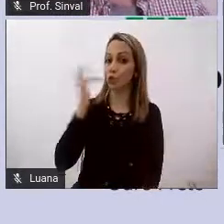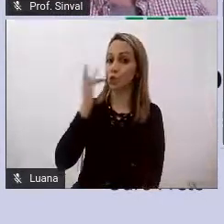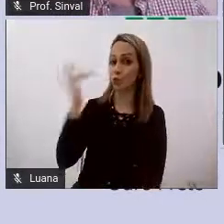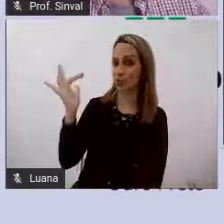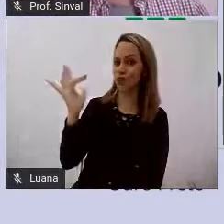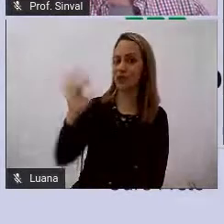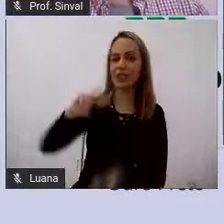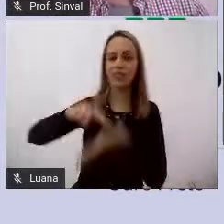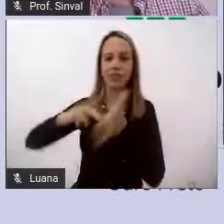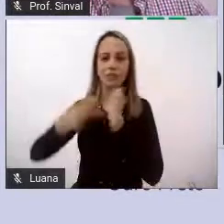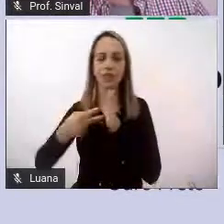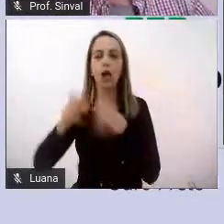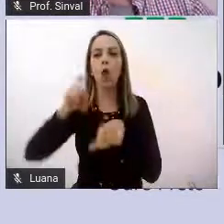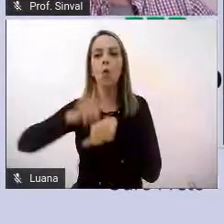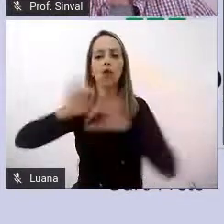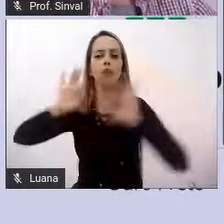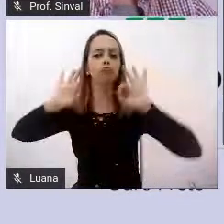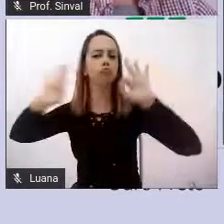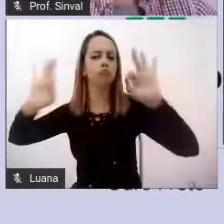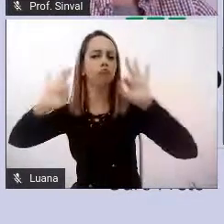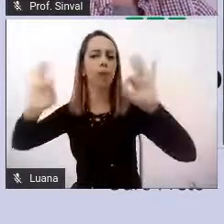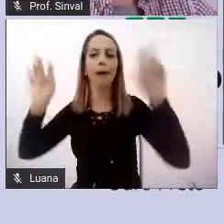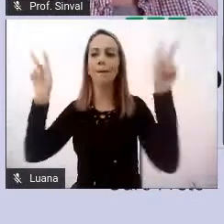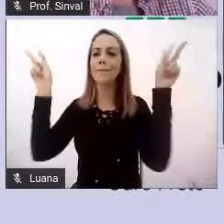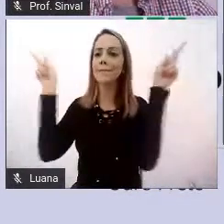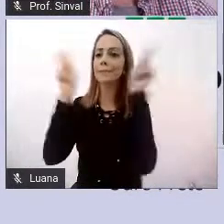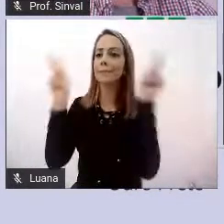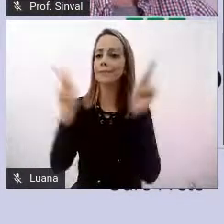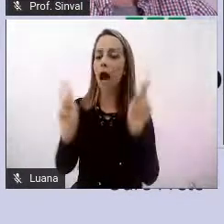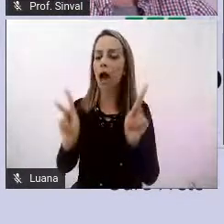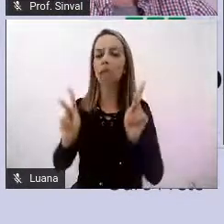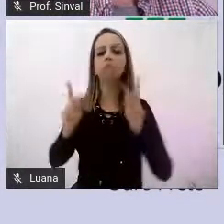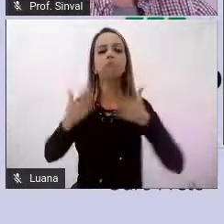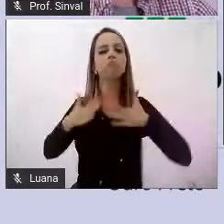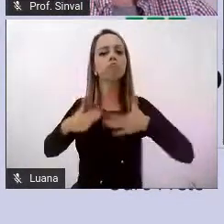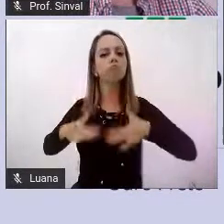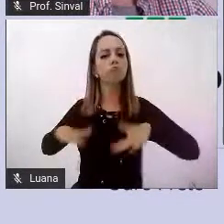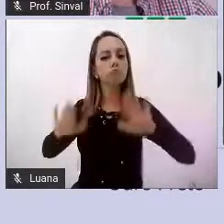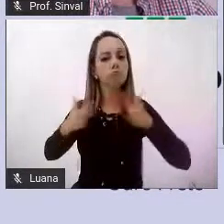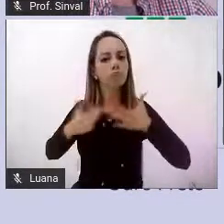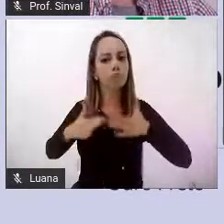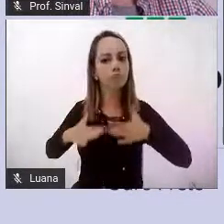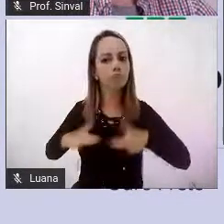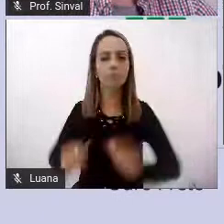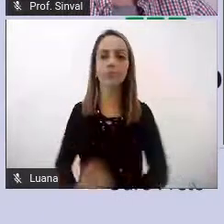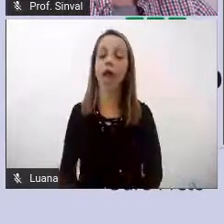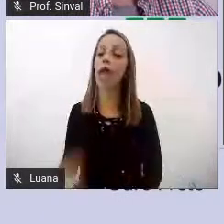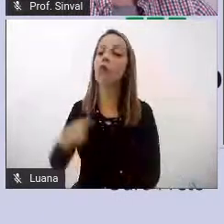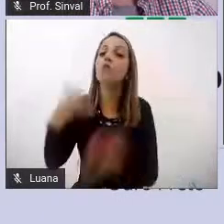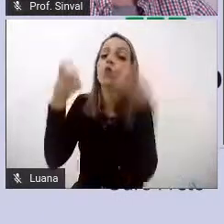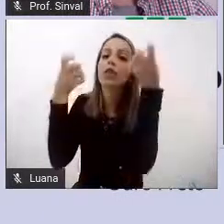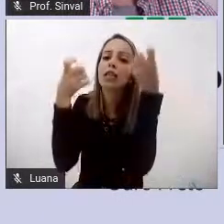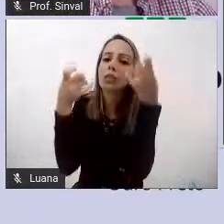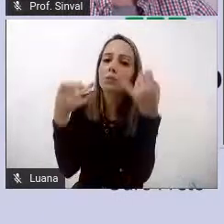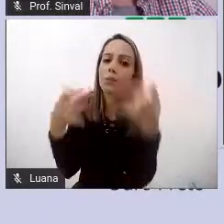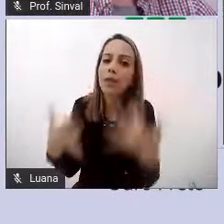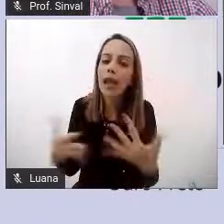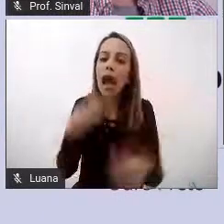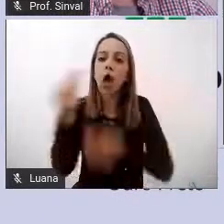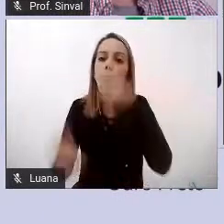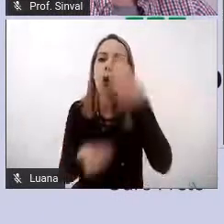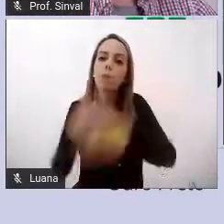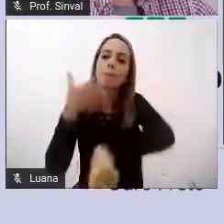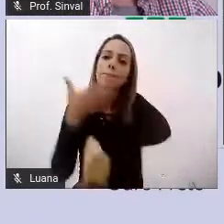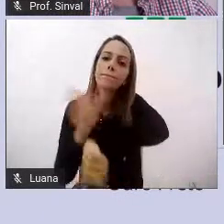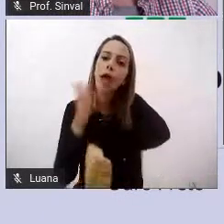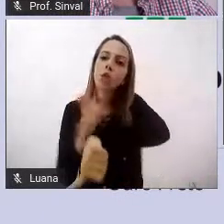a construção, né, de um momento de estabilidade dentro da conquista. Eu vou falar um pouquinho sobre as práticas alimentares que surgiram nesse